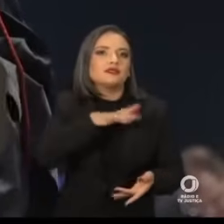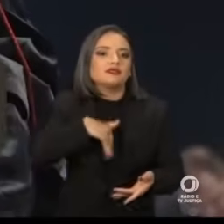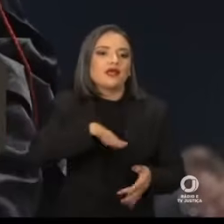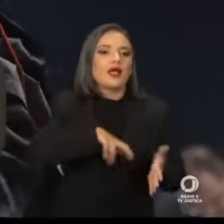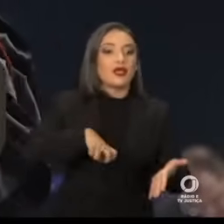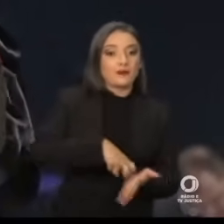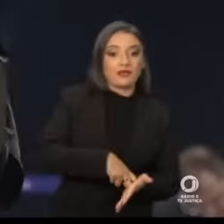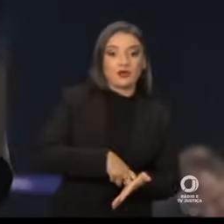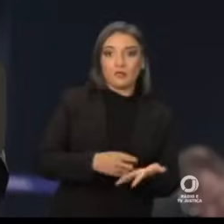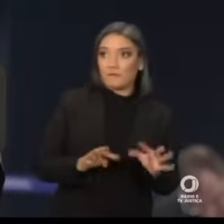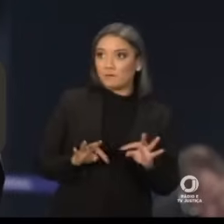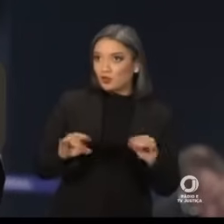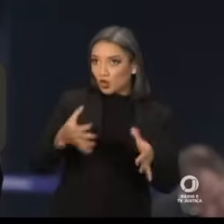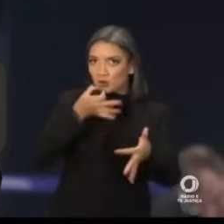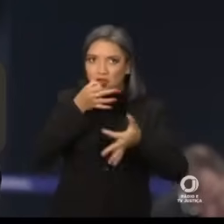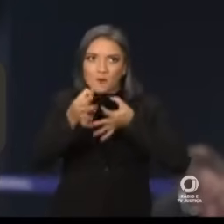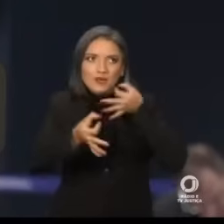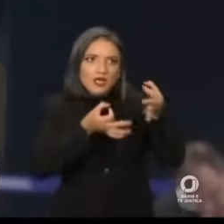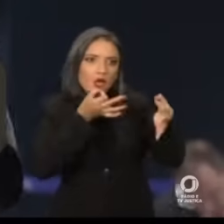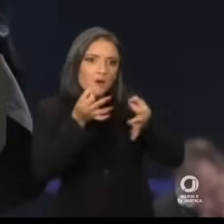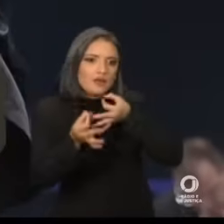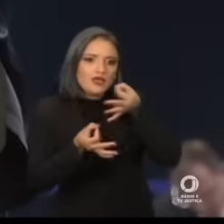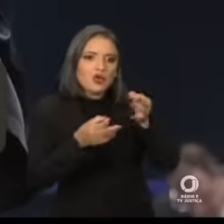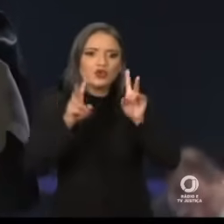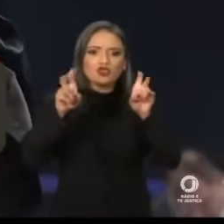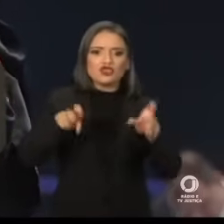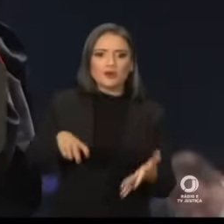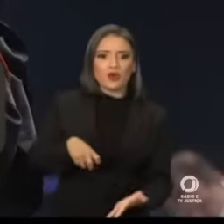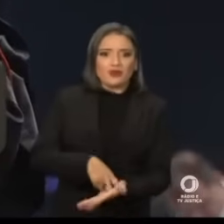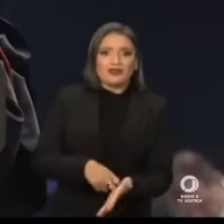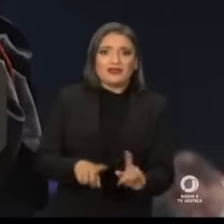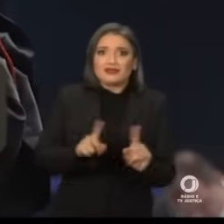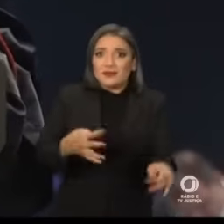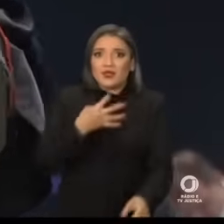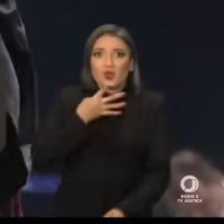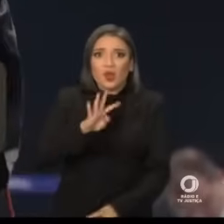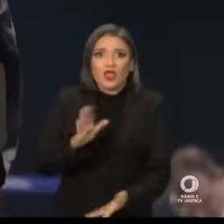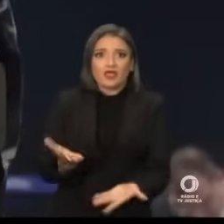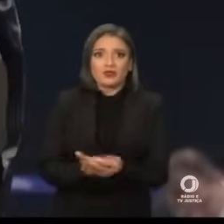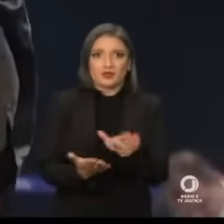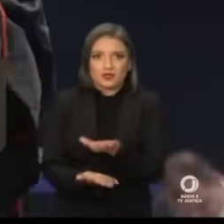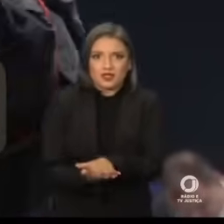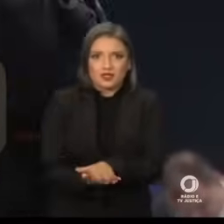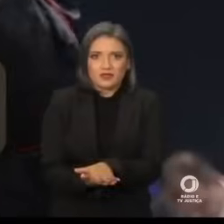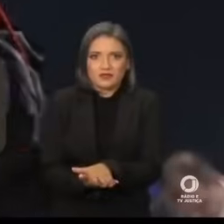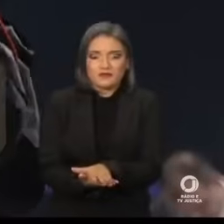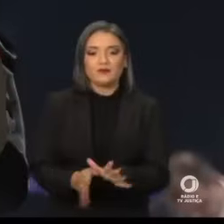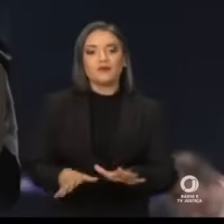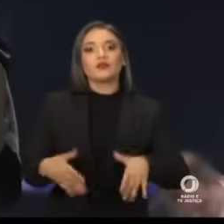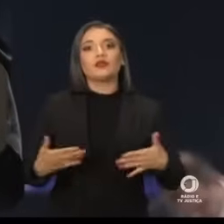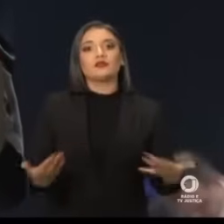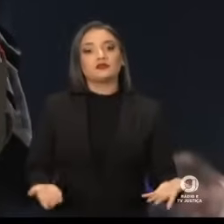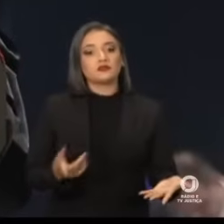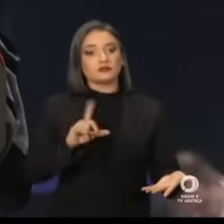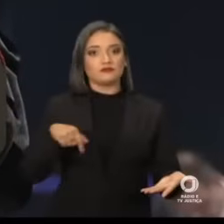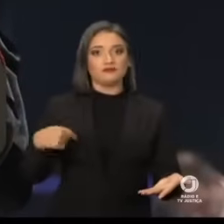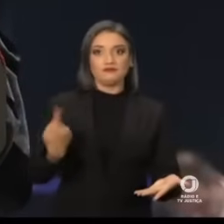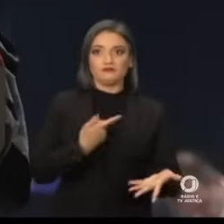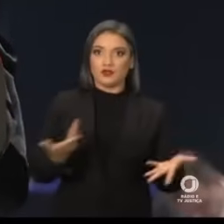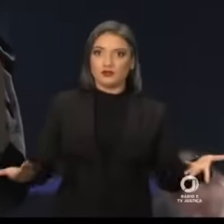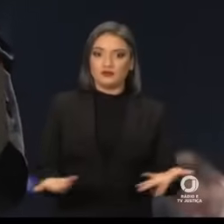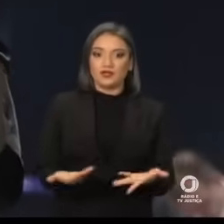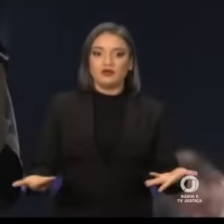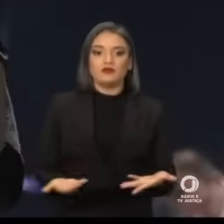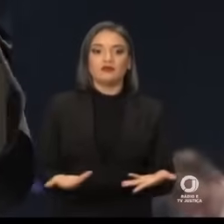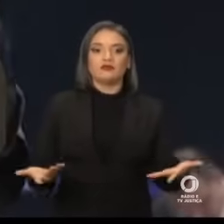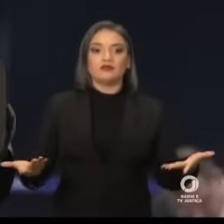com uma opinião própria a respeito de uma condenação sem conhecer o processo. Então, na verdade, chegamos aqui, senhor presidente,